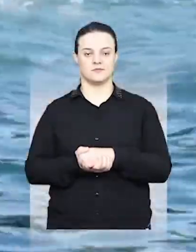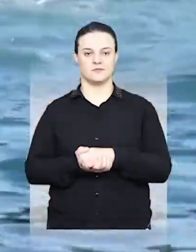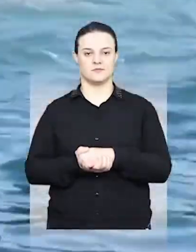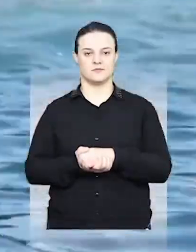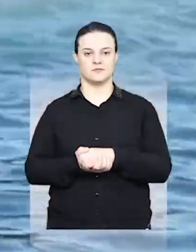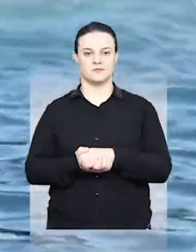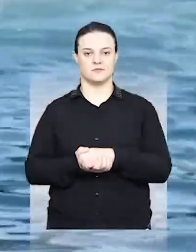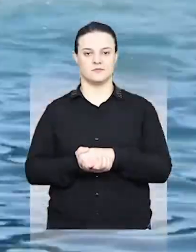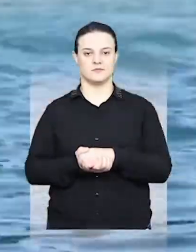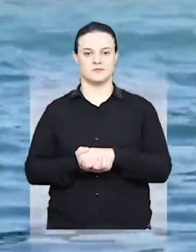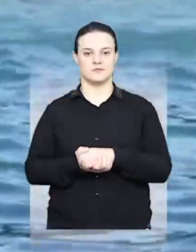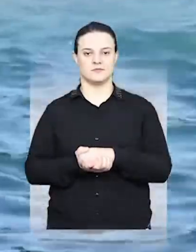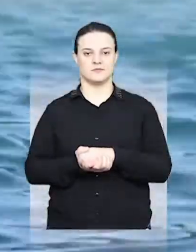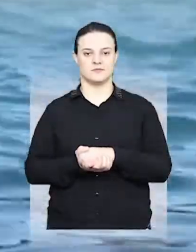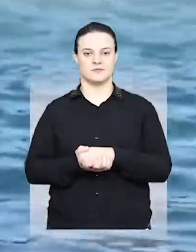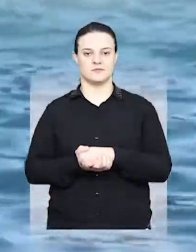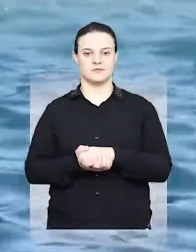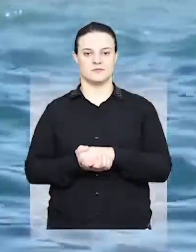poucos banhistas.